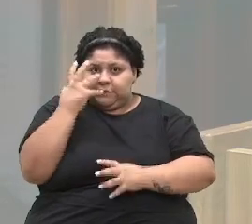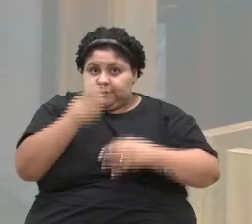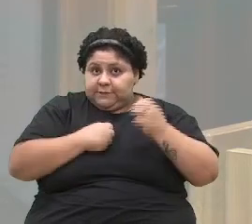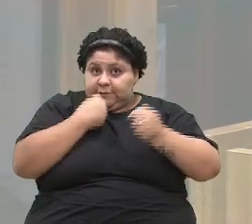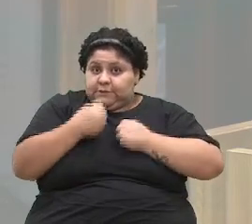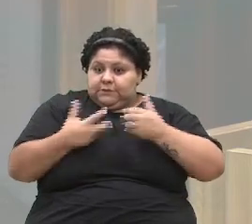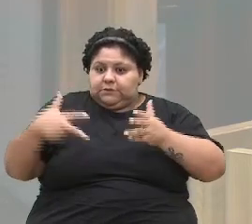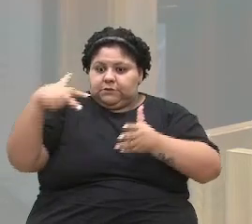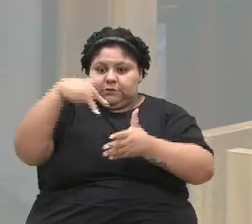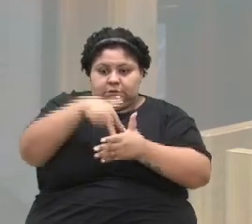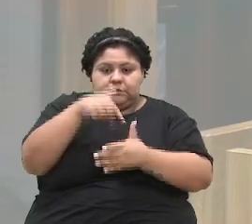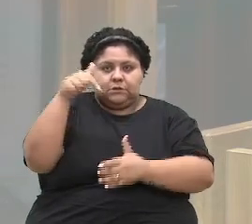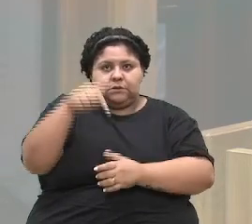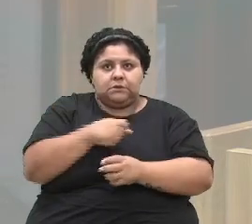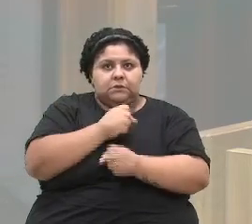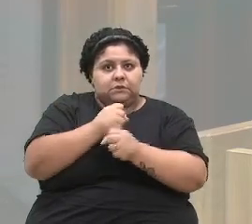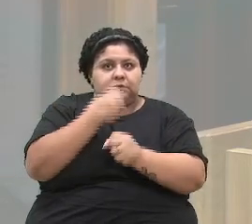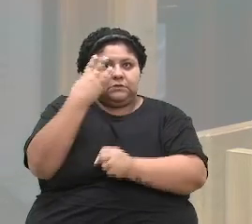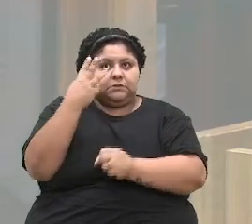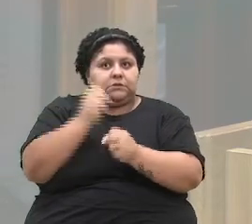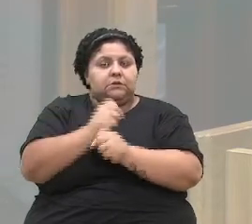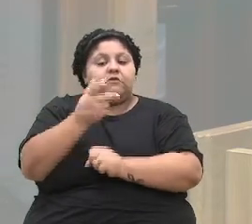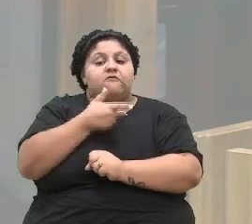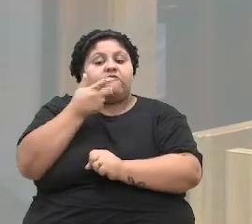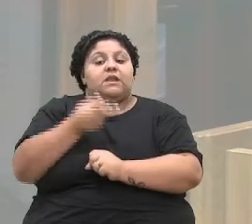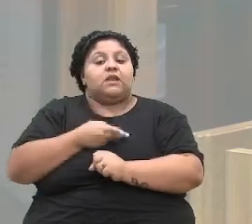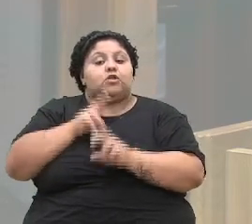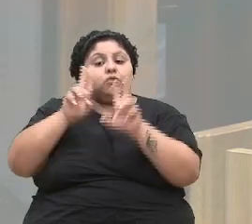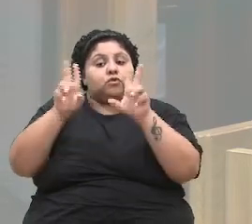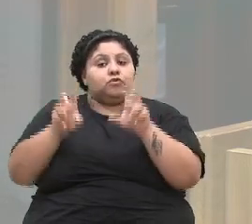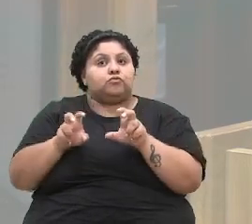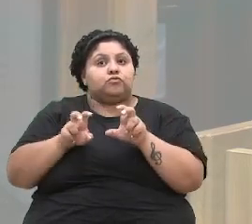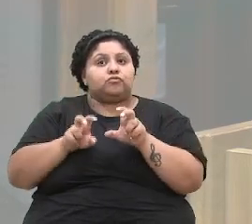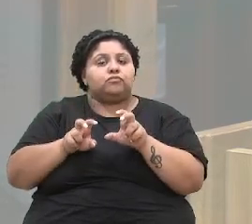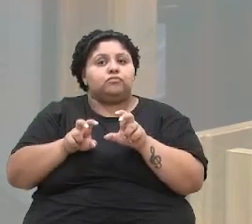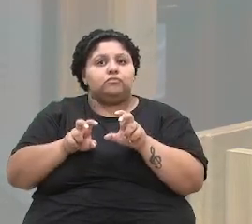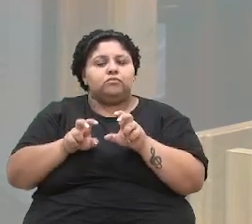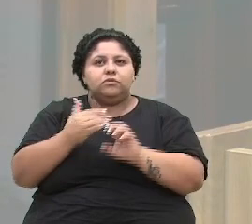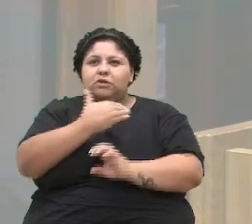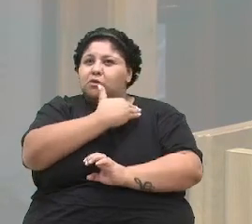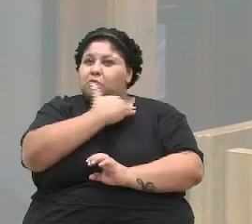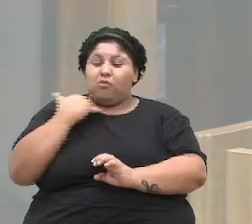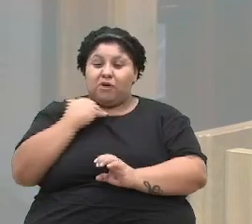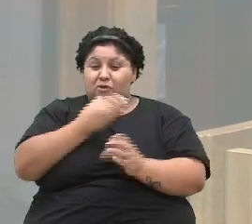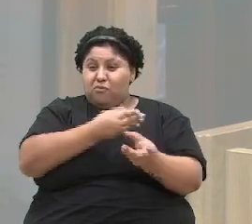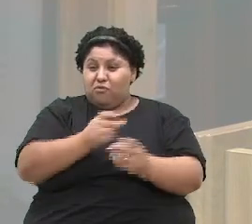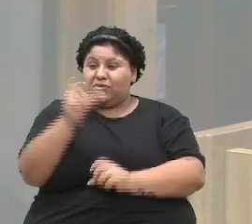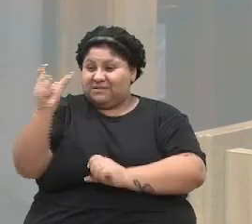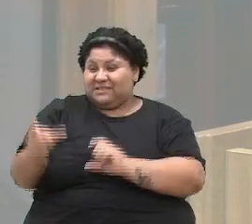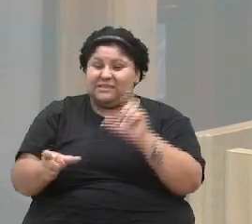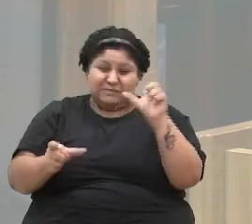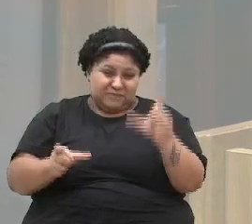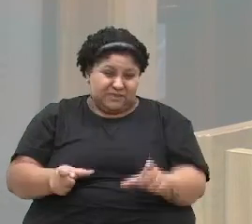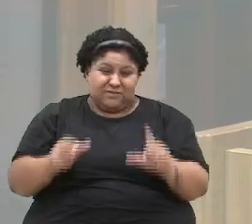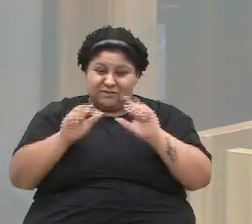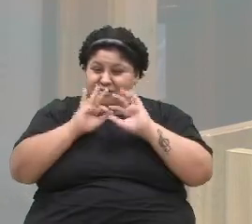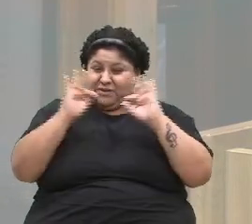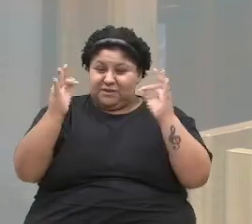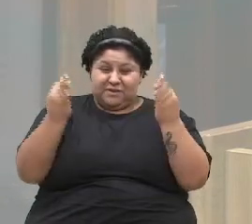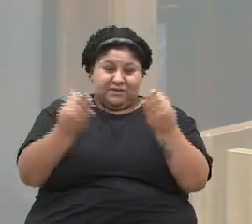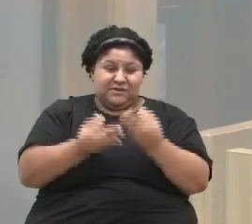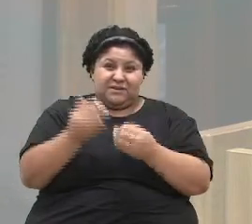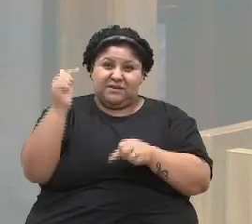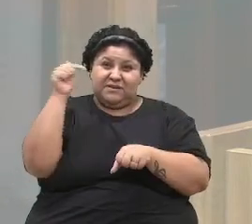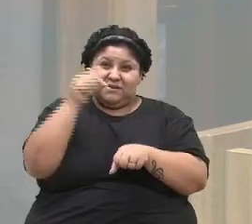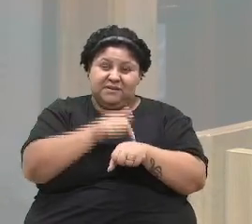tribuna é porque nós estamos há 3 anos falando no mesmo assunto. Nesse meio tempo, morreu muitas pessoas, de muitas famílias. No pior momento para